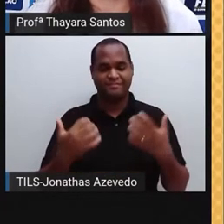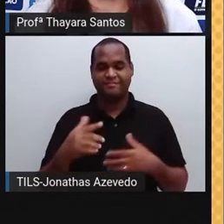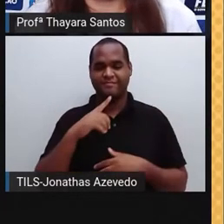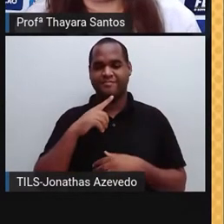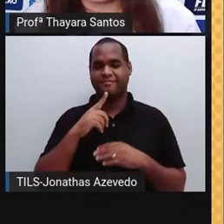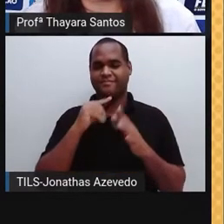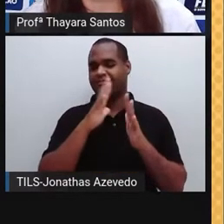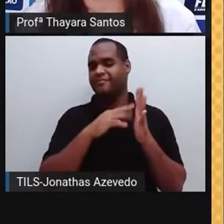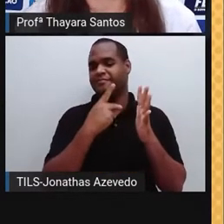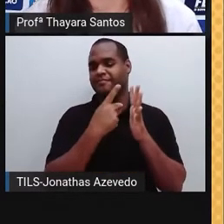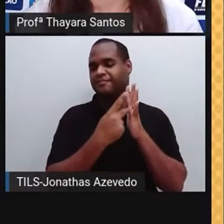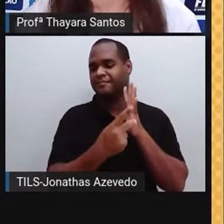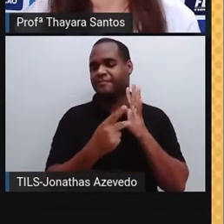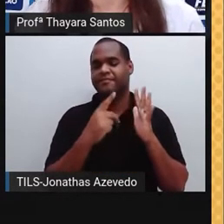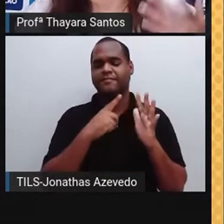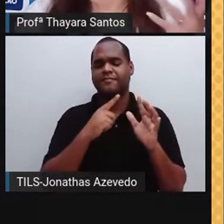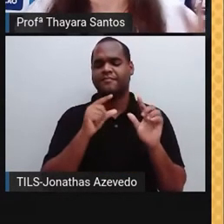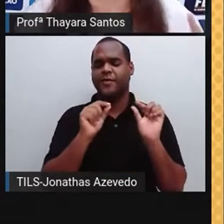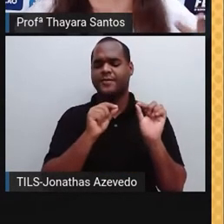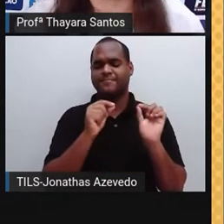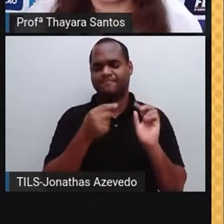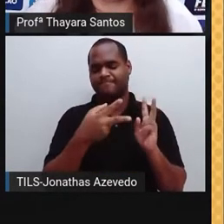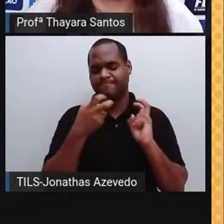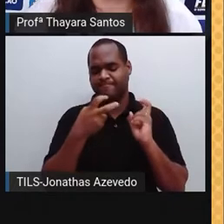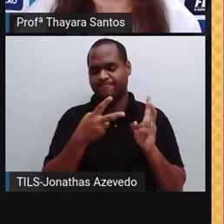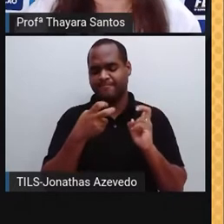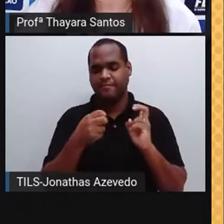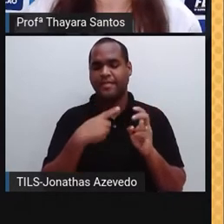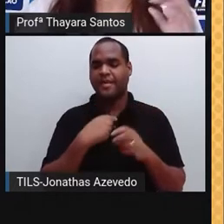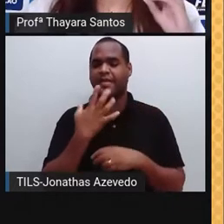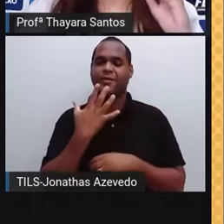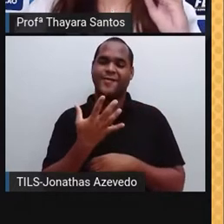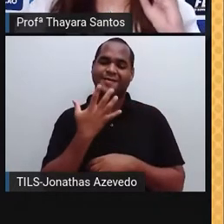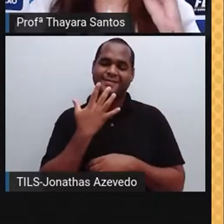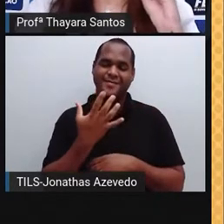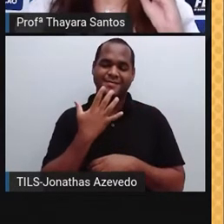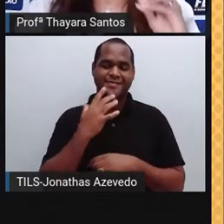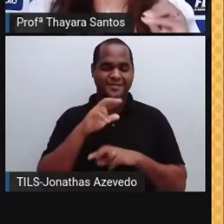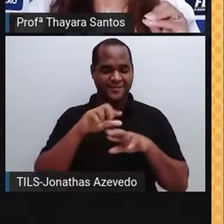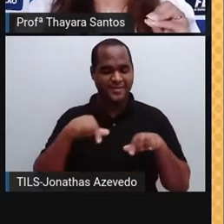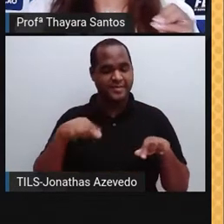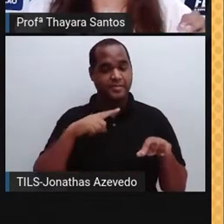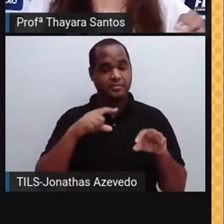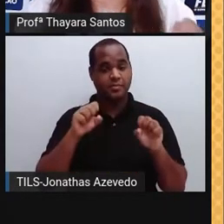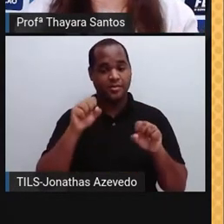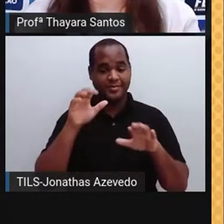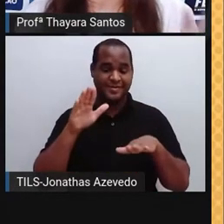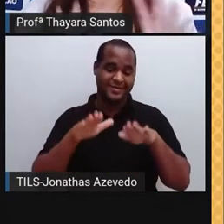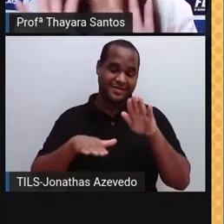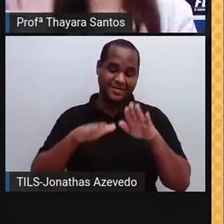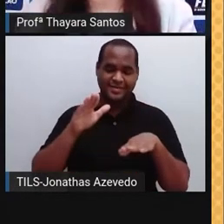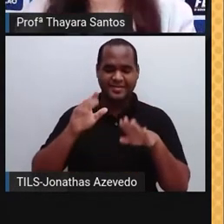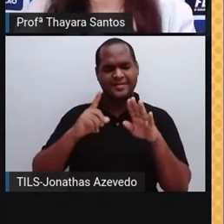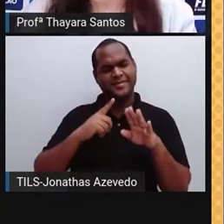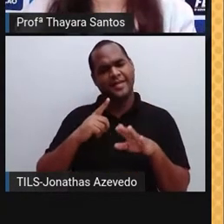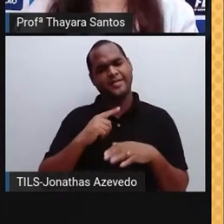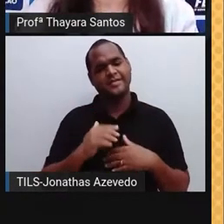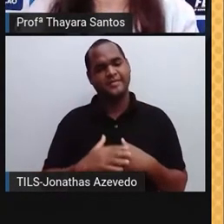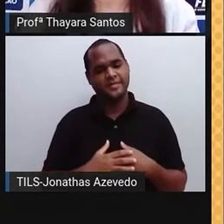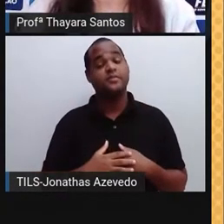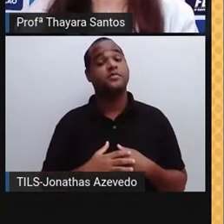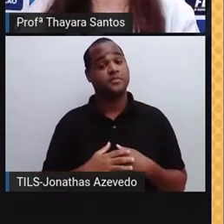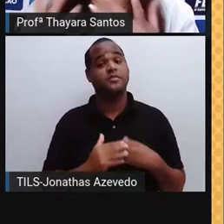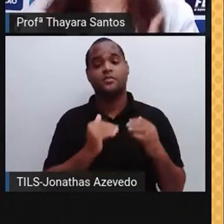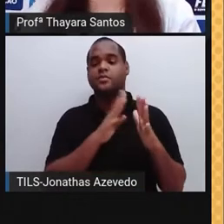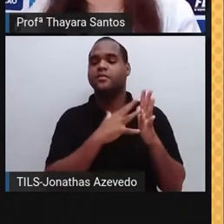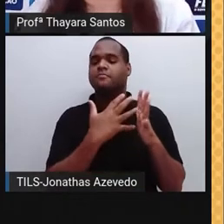tabela periódica. Vocês devem ter percebido que ela está bem colorida, né? As cores vão variar muito, tá, gente? Essa tabela